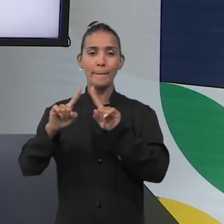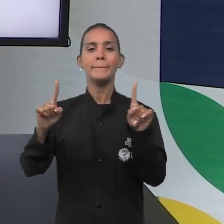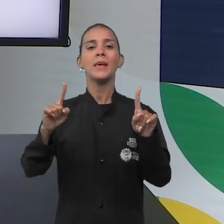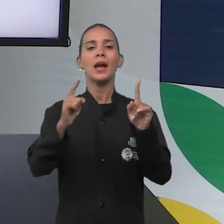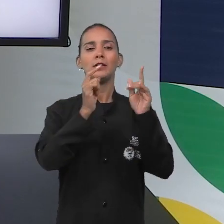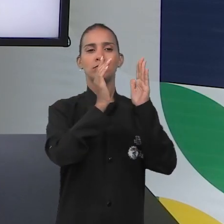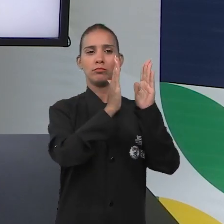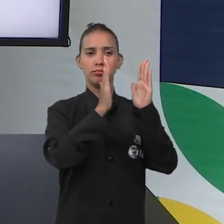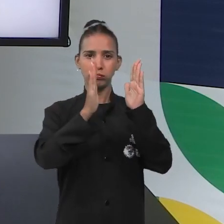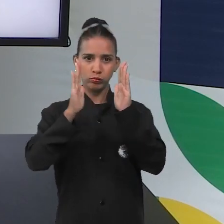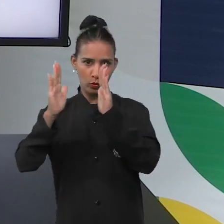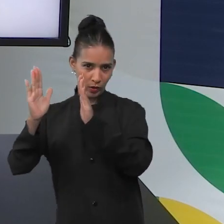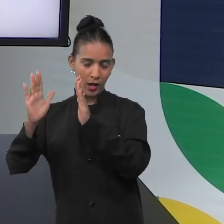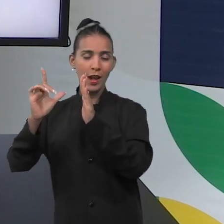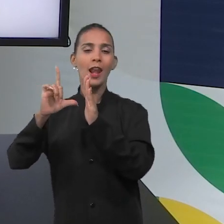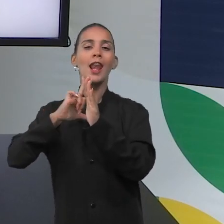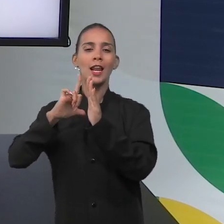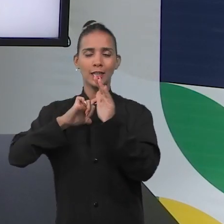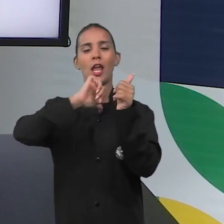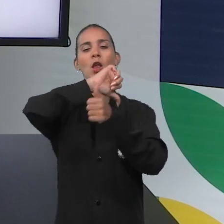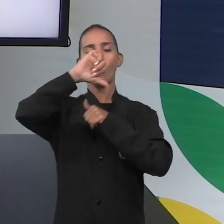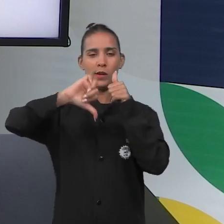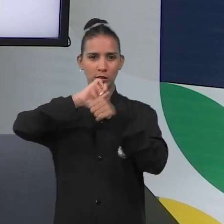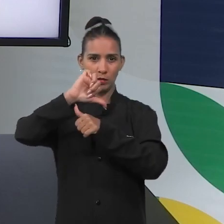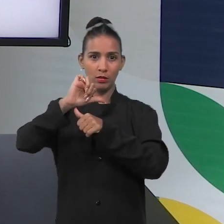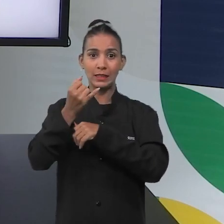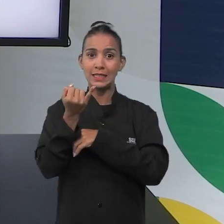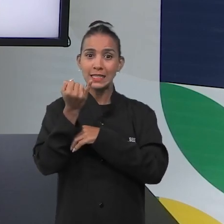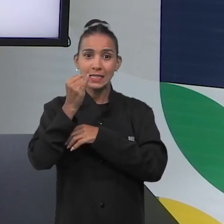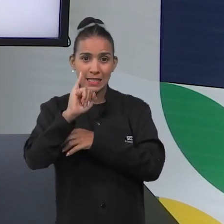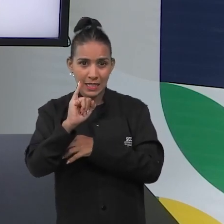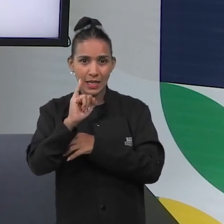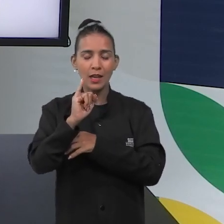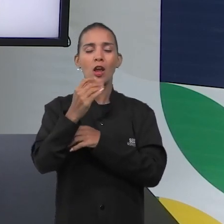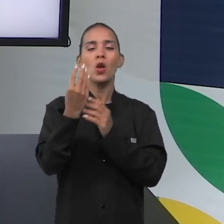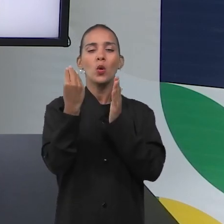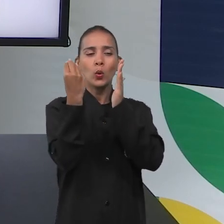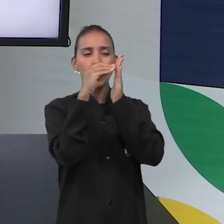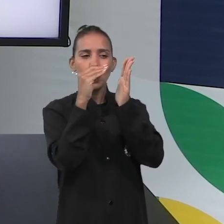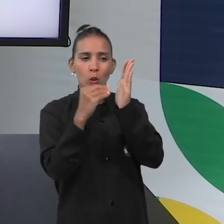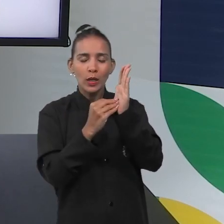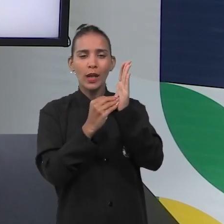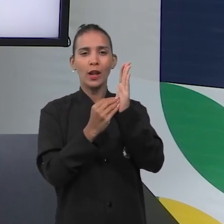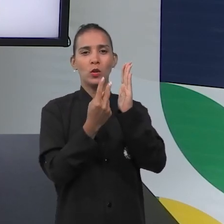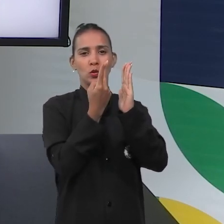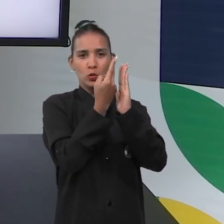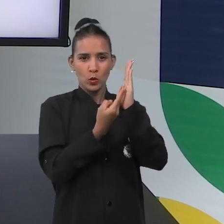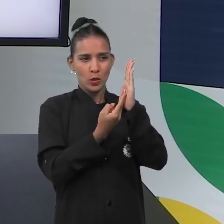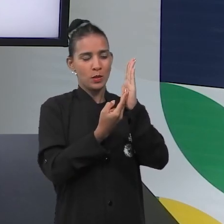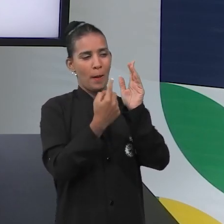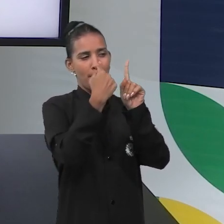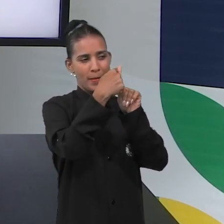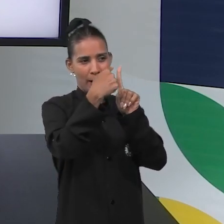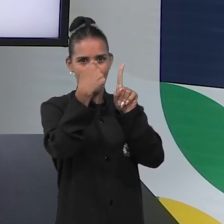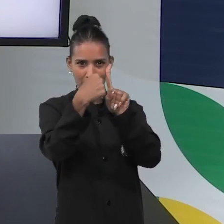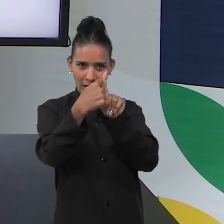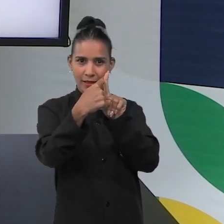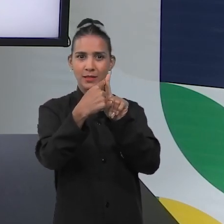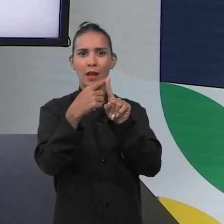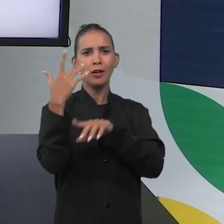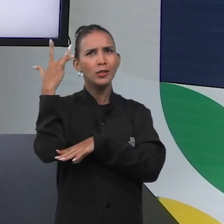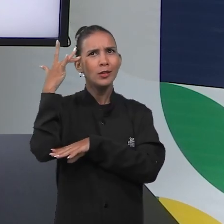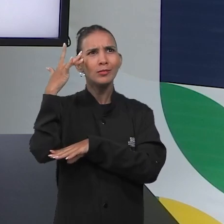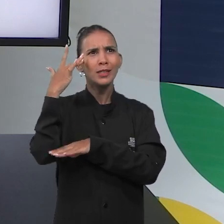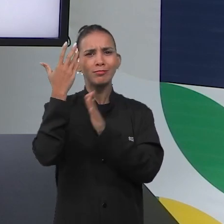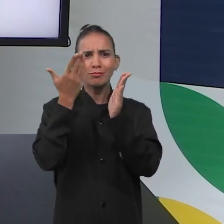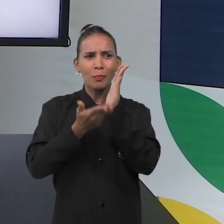que, se eu colocar os dois polos para cima, o meu controle remoto não vai funcionar. Vou pensar que minha pilha acabou, que a minha